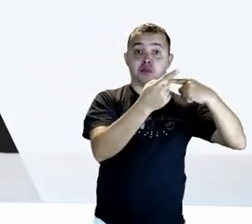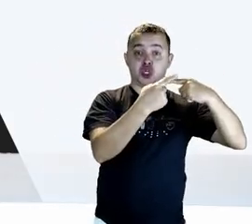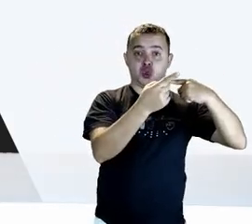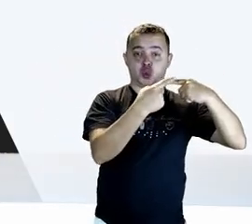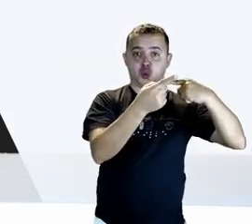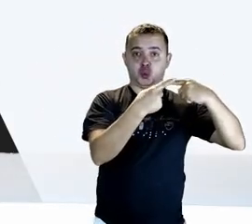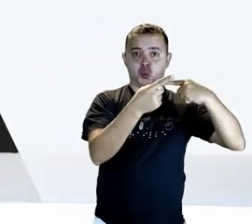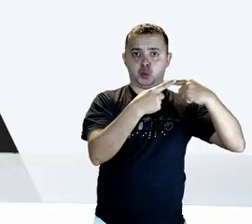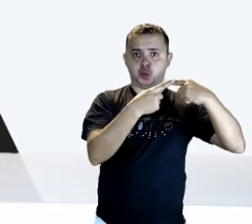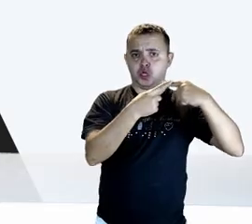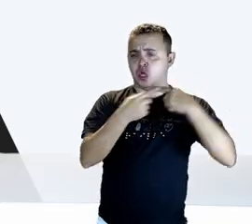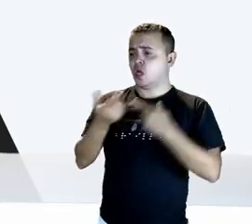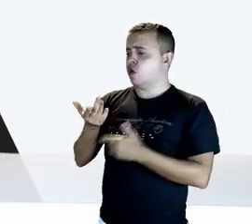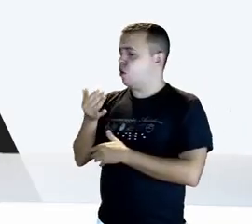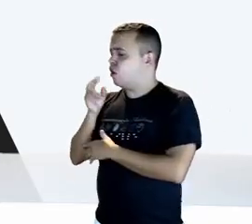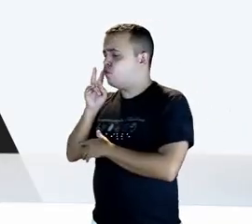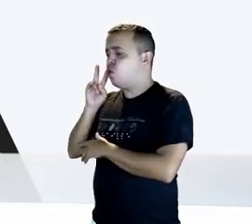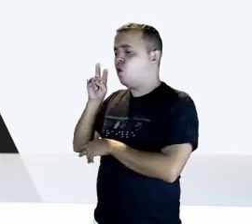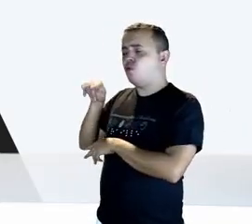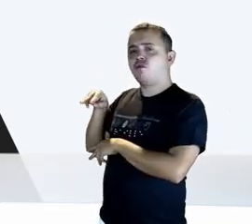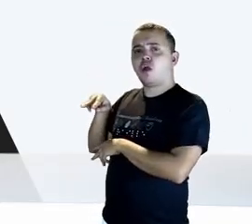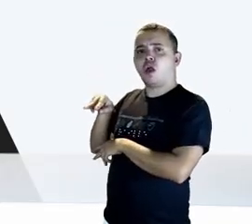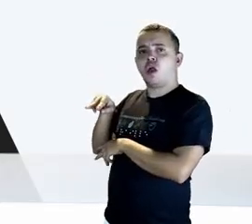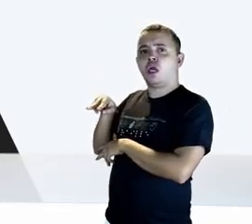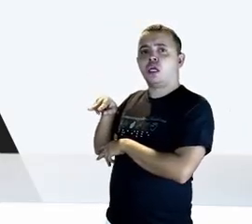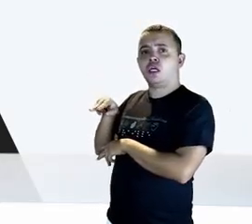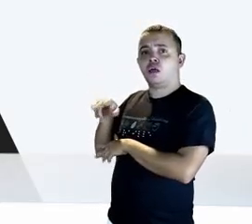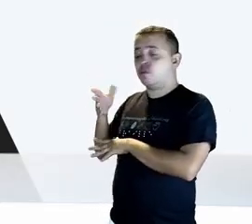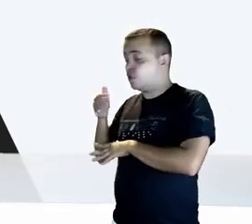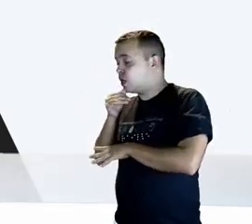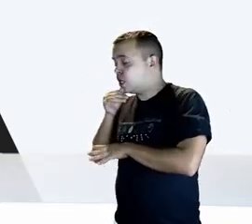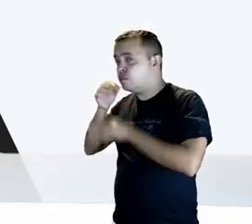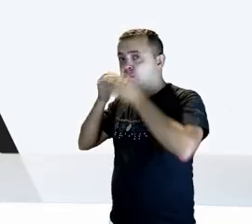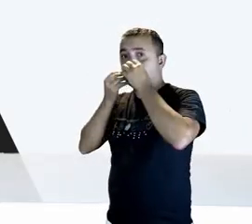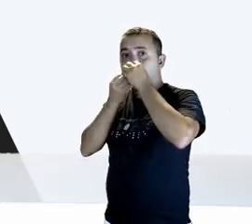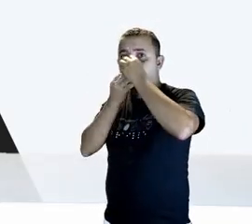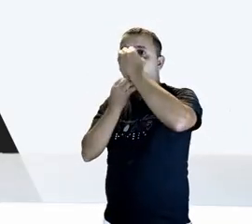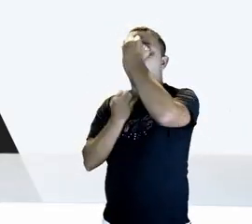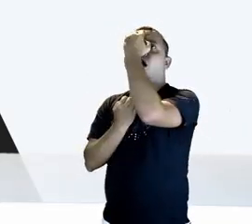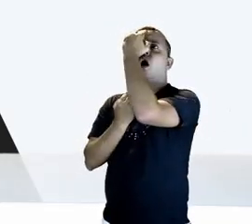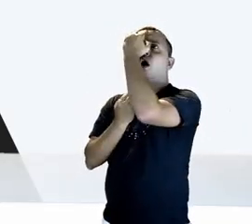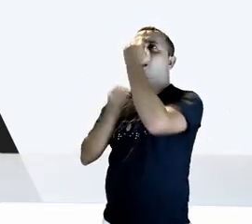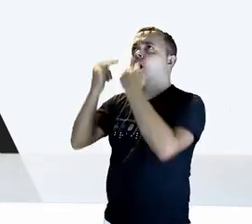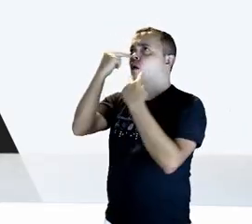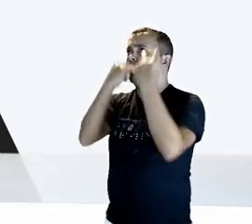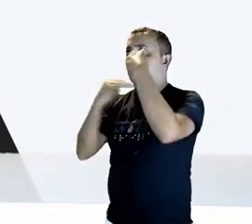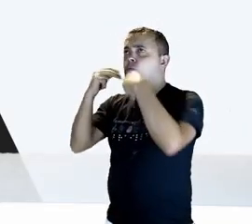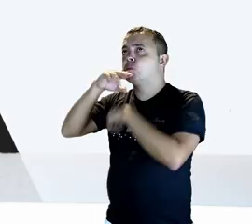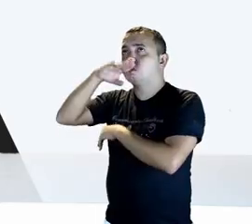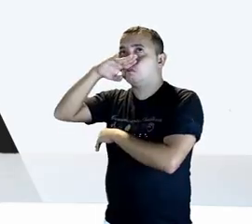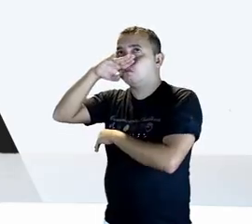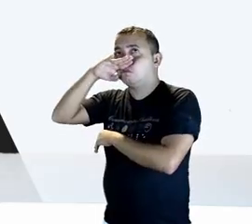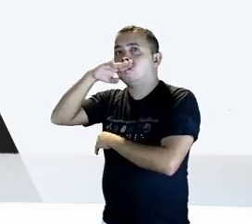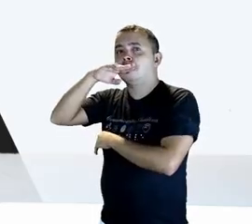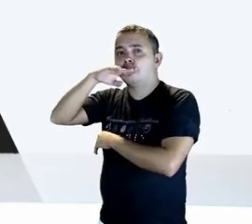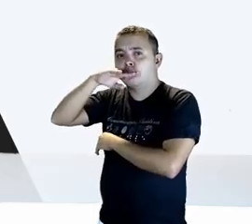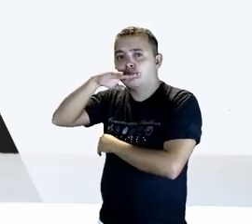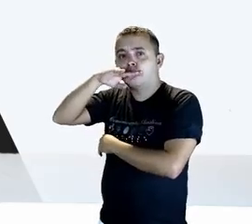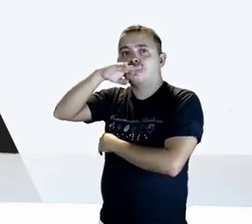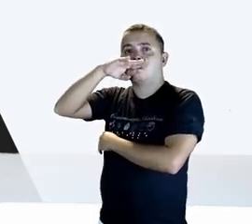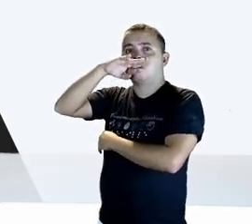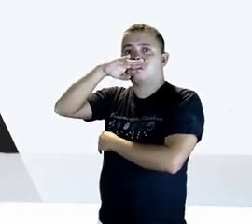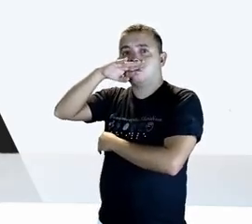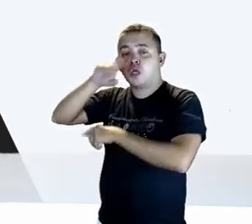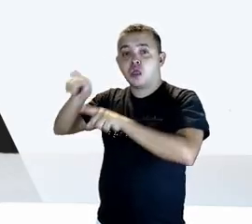Determinar inconsistência, abrir vias aéreas, checar respiração,